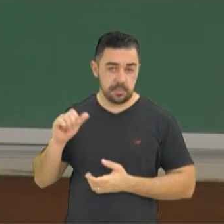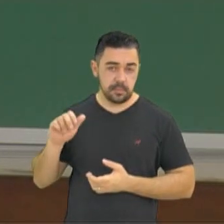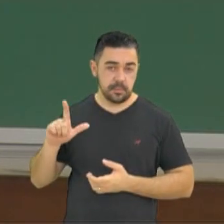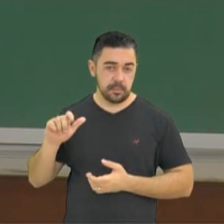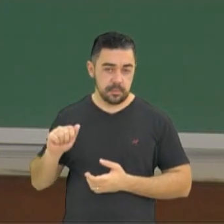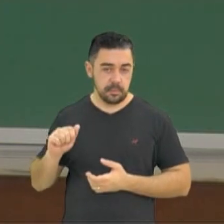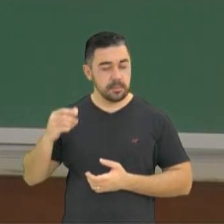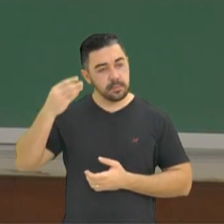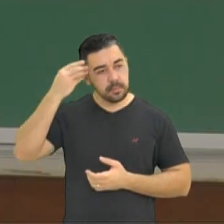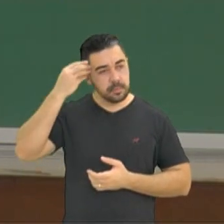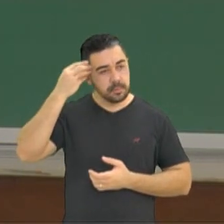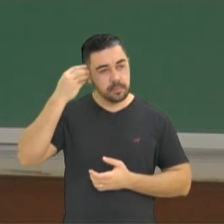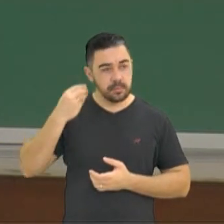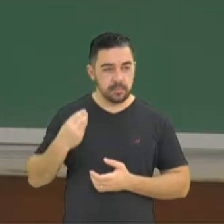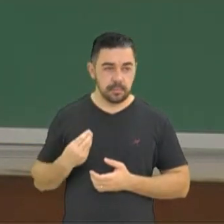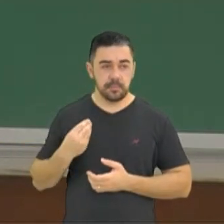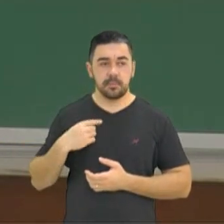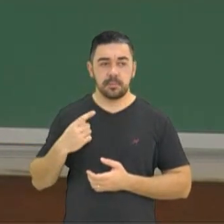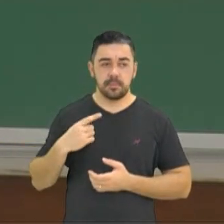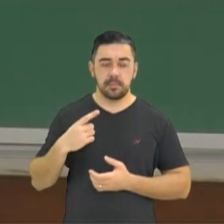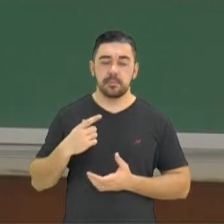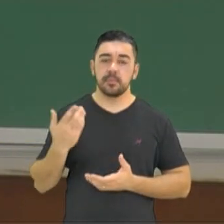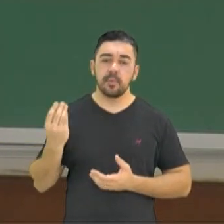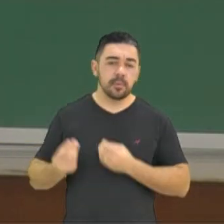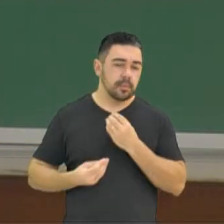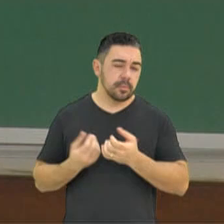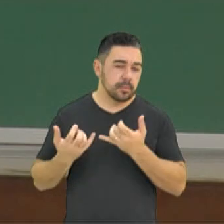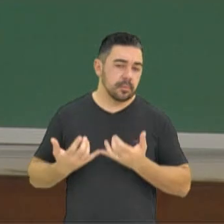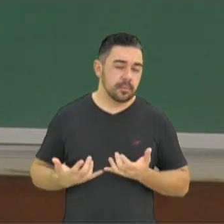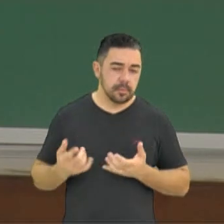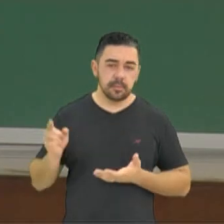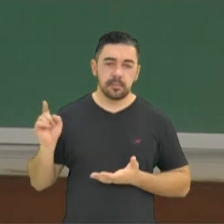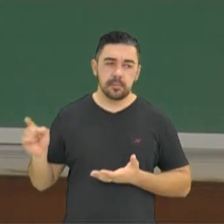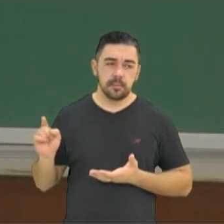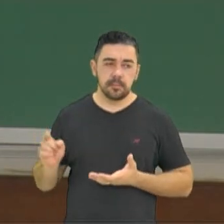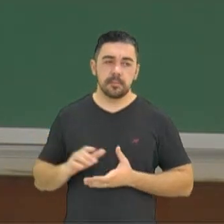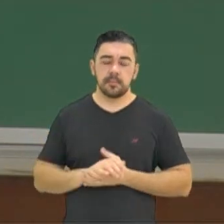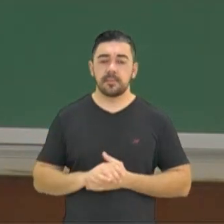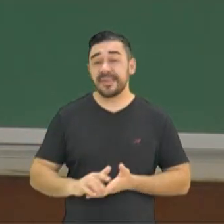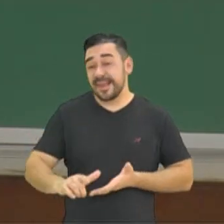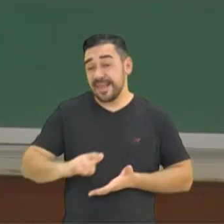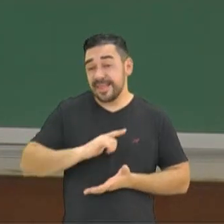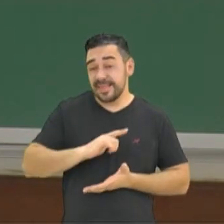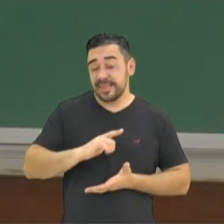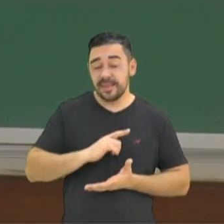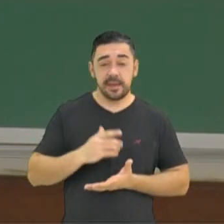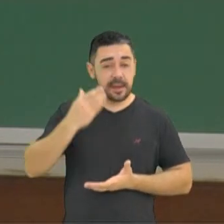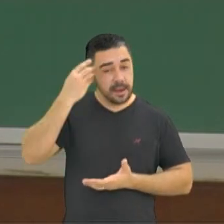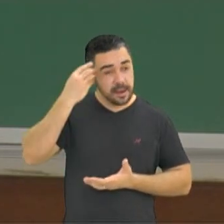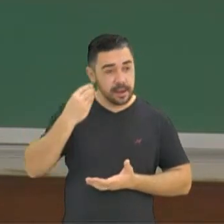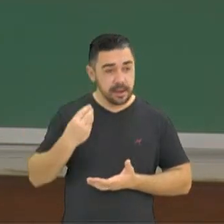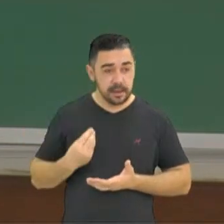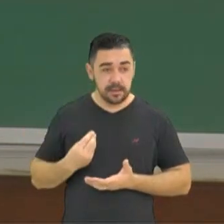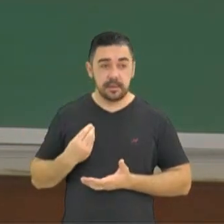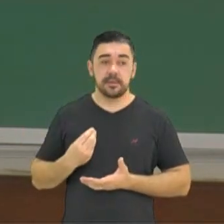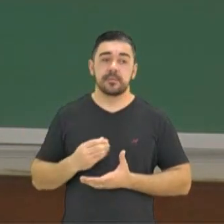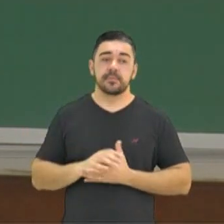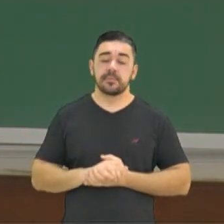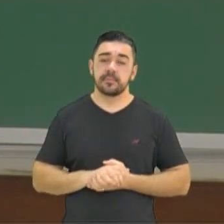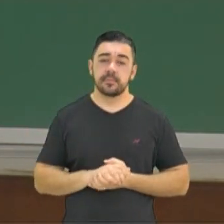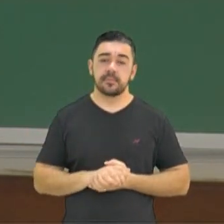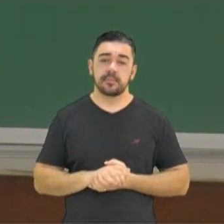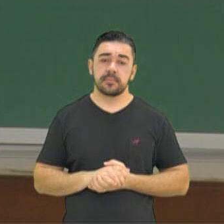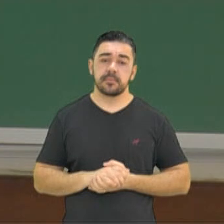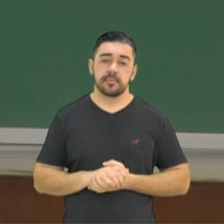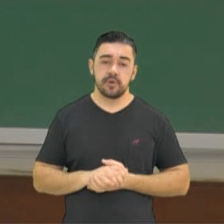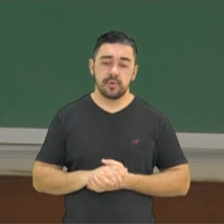pelo pelirrojo y rizado. Então, quando a gente vai falar ali do cabelo dela, Carla tiene el pelo pelirrojo y rizado. A